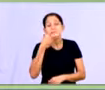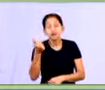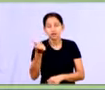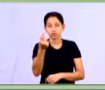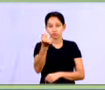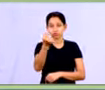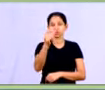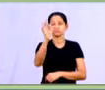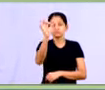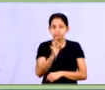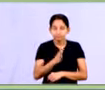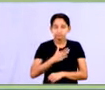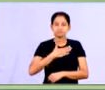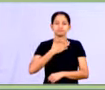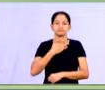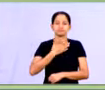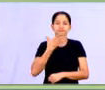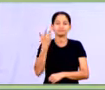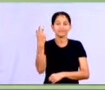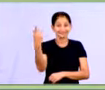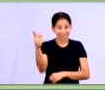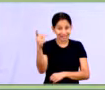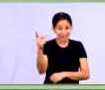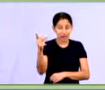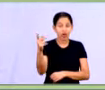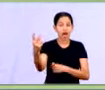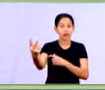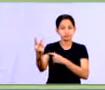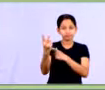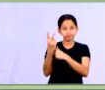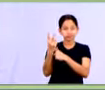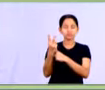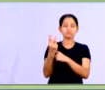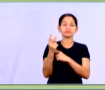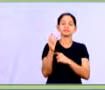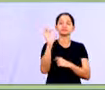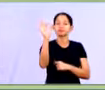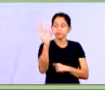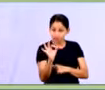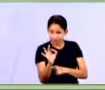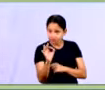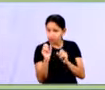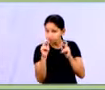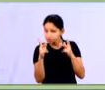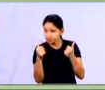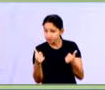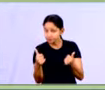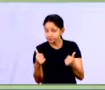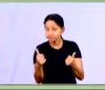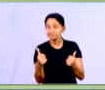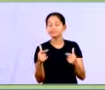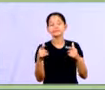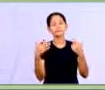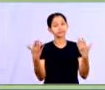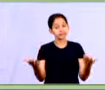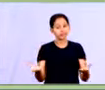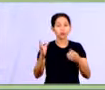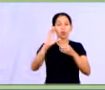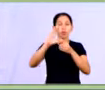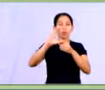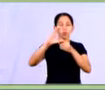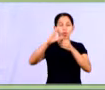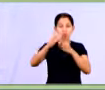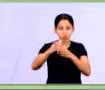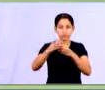próprio e menor para eu tomar capital de terceiros, né? Isso que eu acabei de ler, né? Uhum. Esse conceito está associado